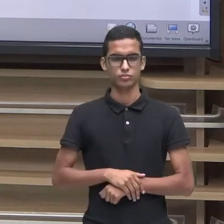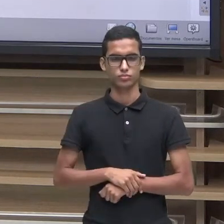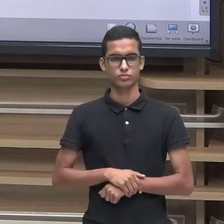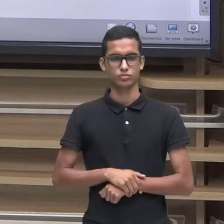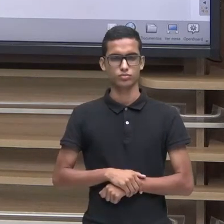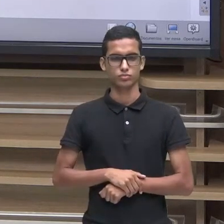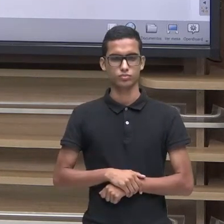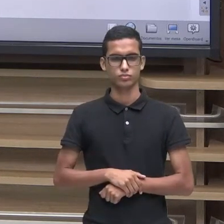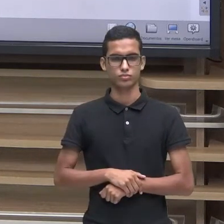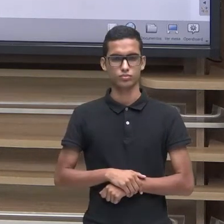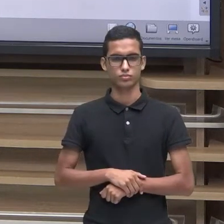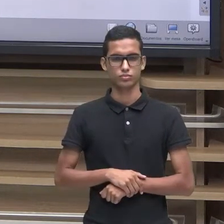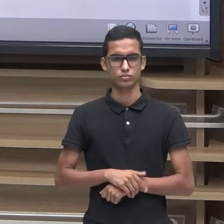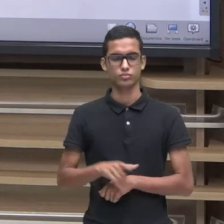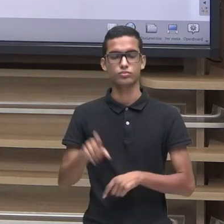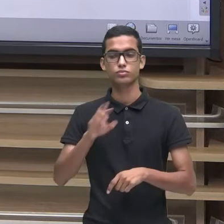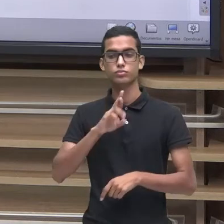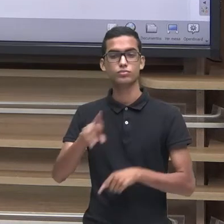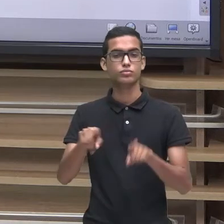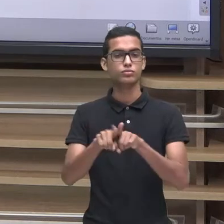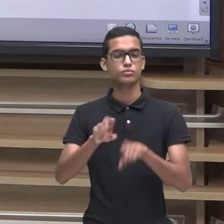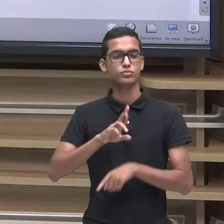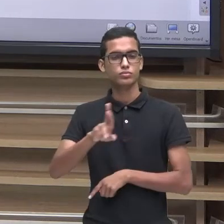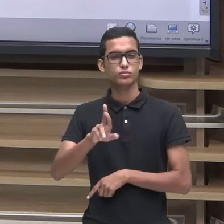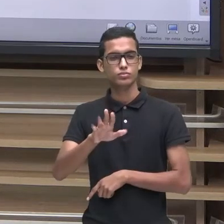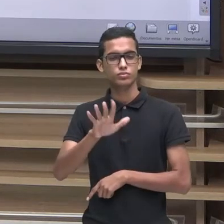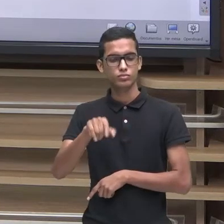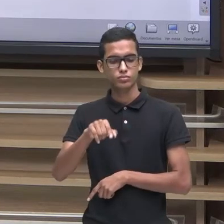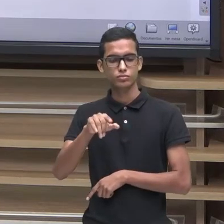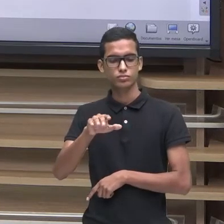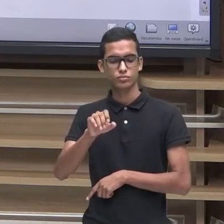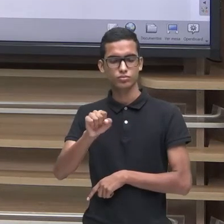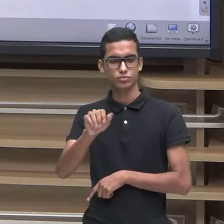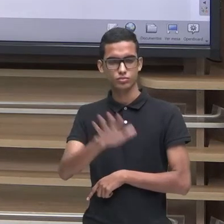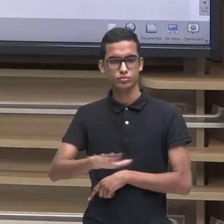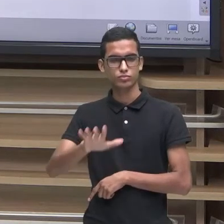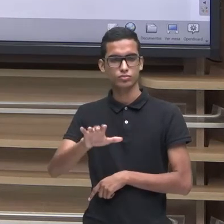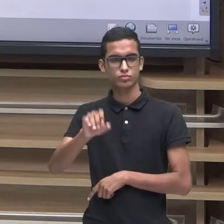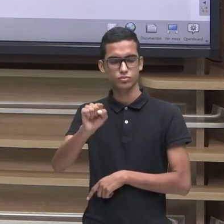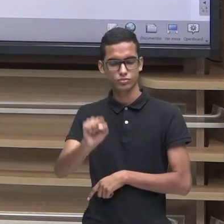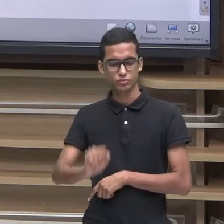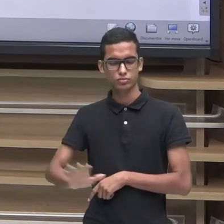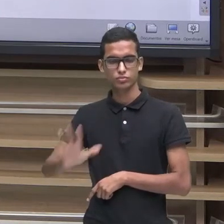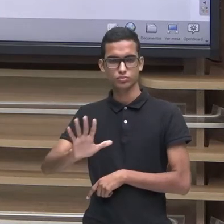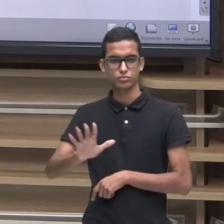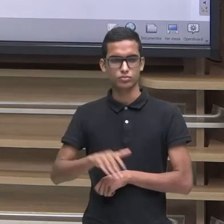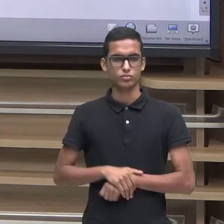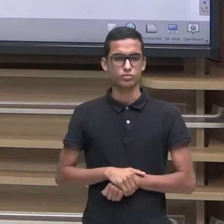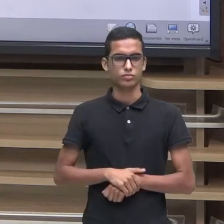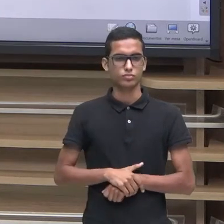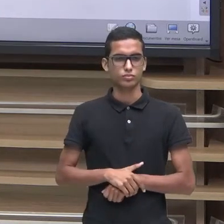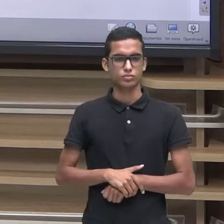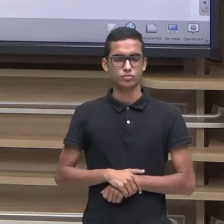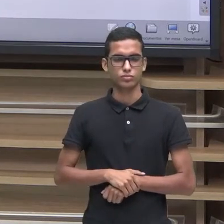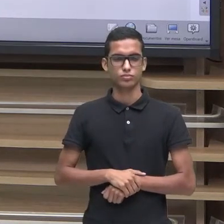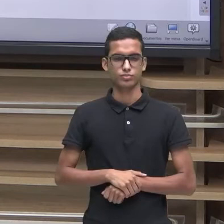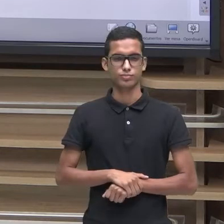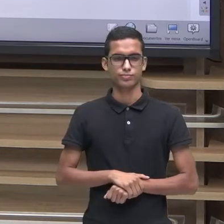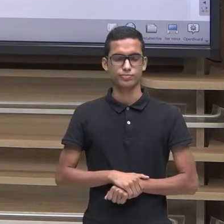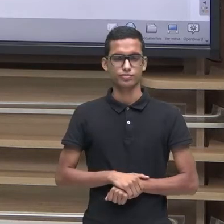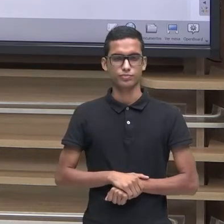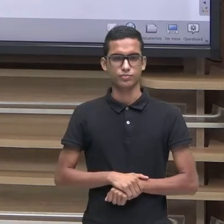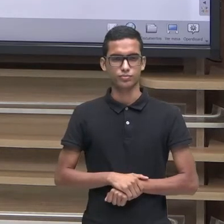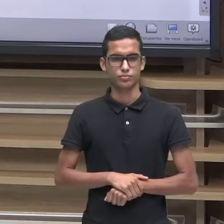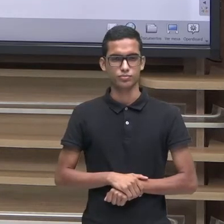E também respondeu que é a região sudeste, tá? Muito bem, deixa eu ver quem mais.